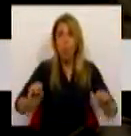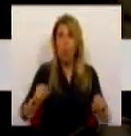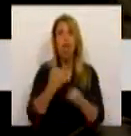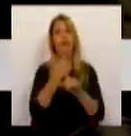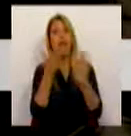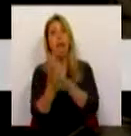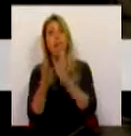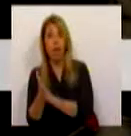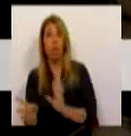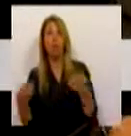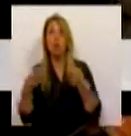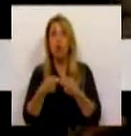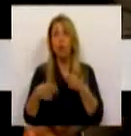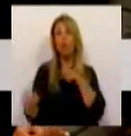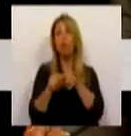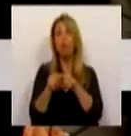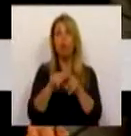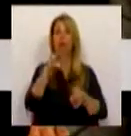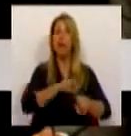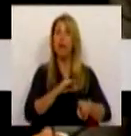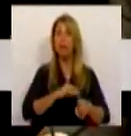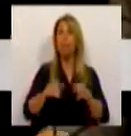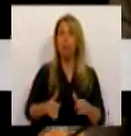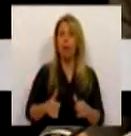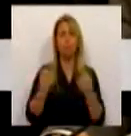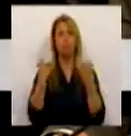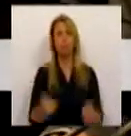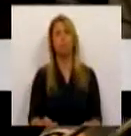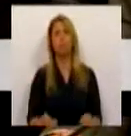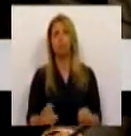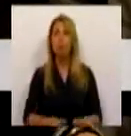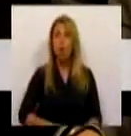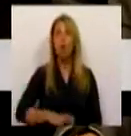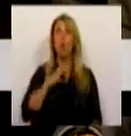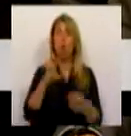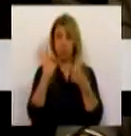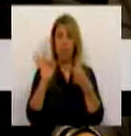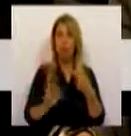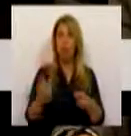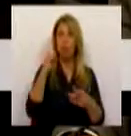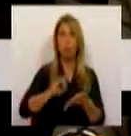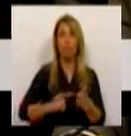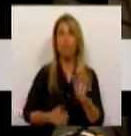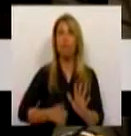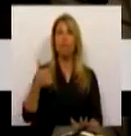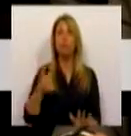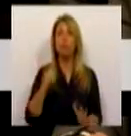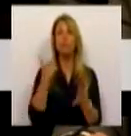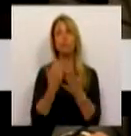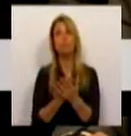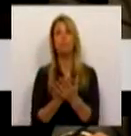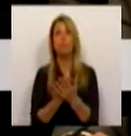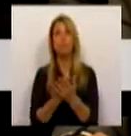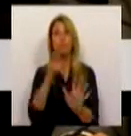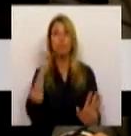política de rendimentos, não vamos conseguir que o elemento confiança, que é um elemento fundamental para o comportamento